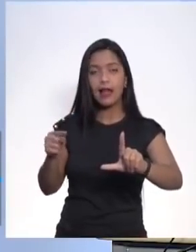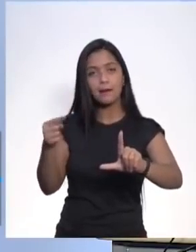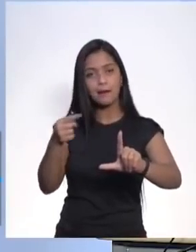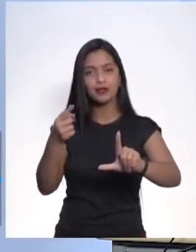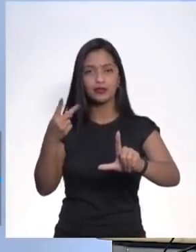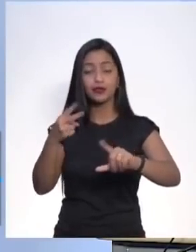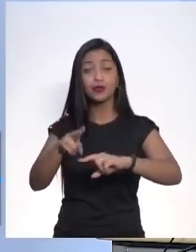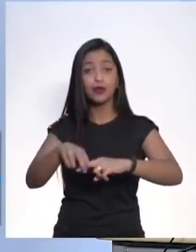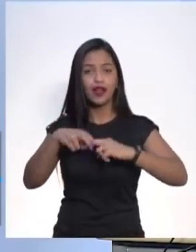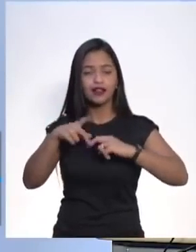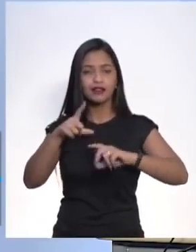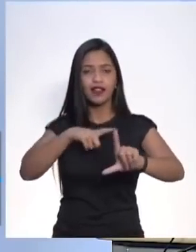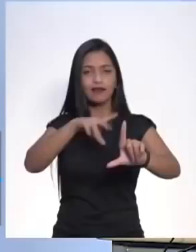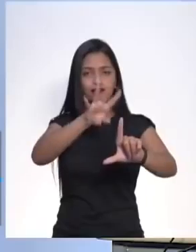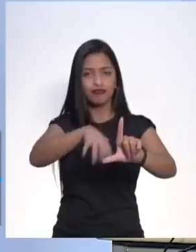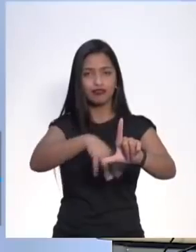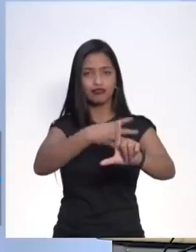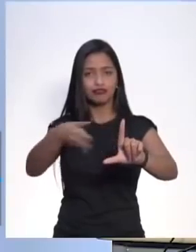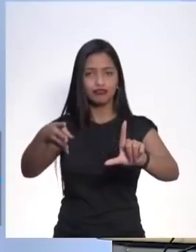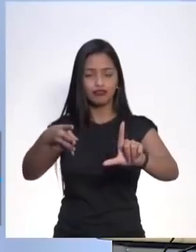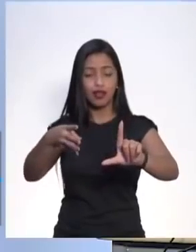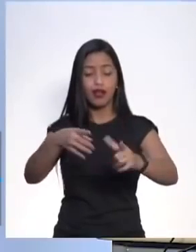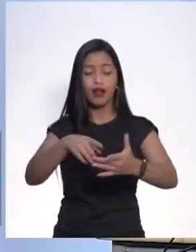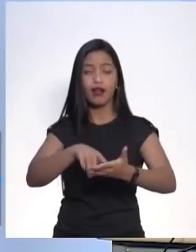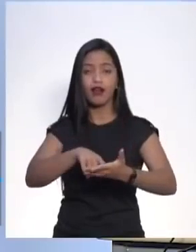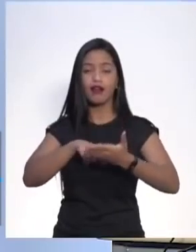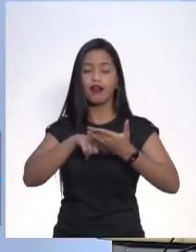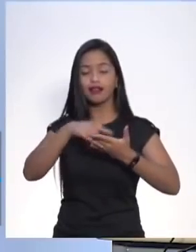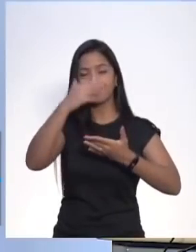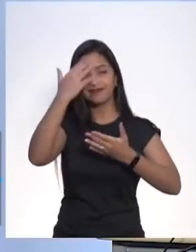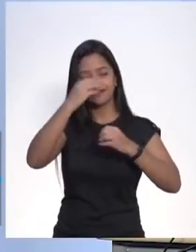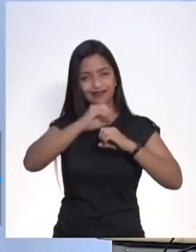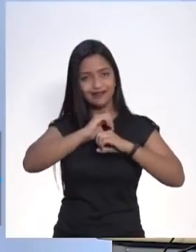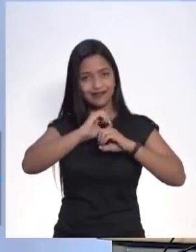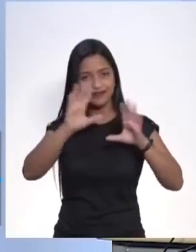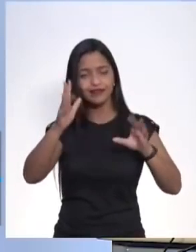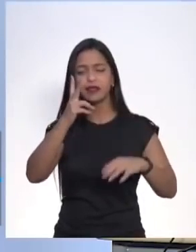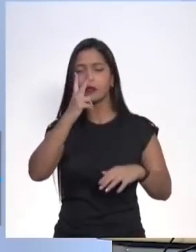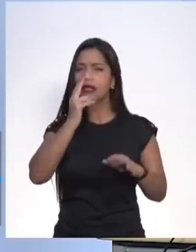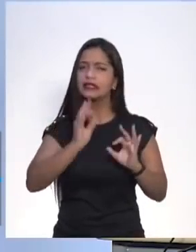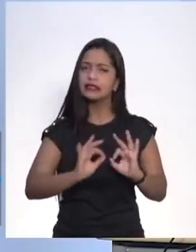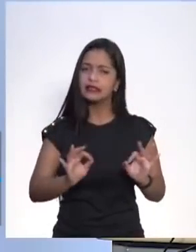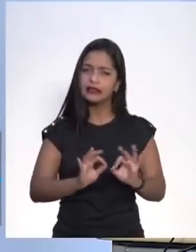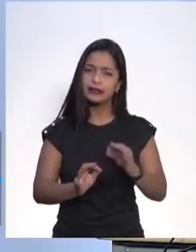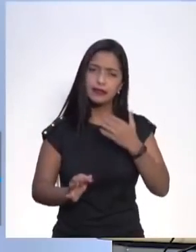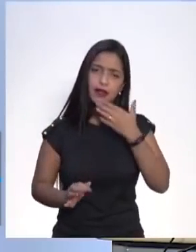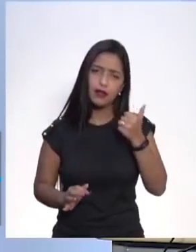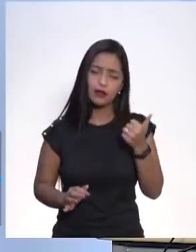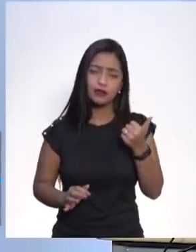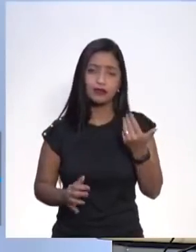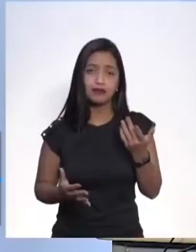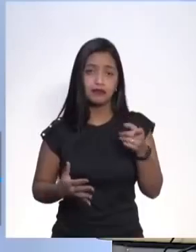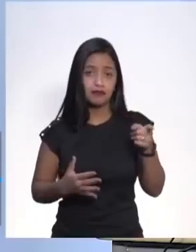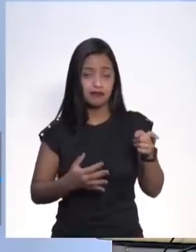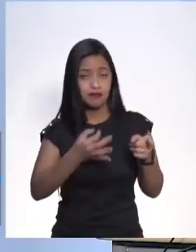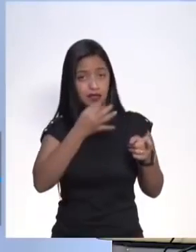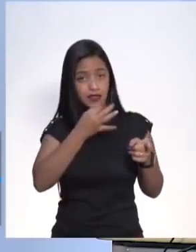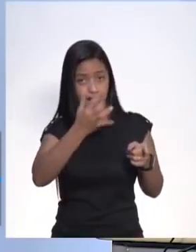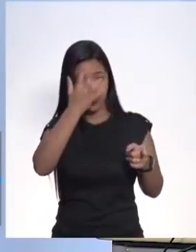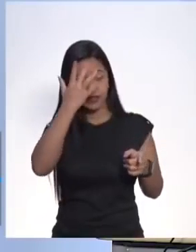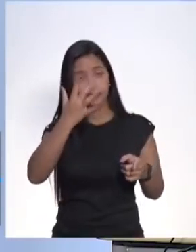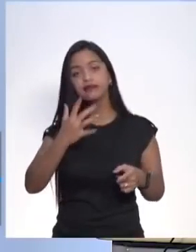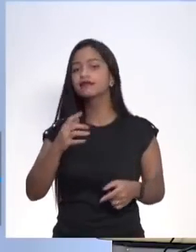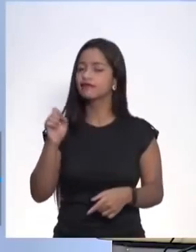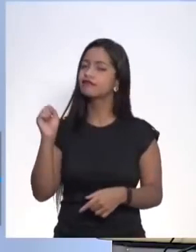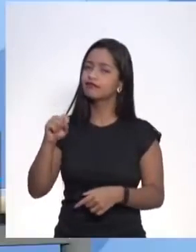pela malha quadriculada. Eu acredito que seja aí um caminho até mais simples para eu conseguir a malha. Não sei se facilita para você. O que você acha? Eu